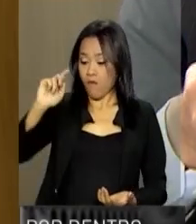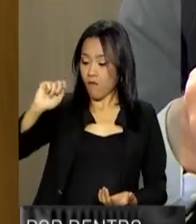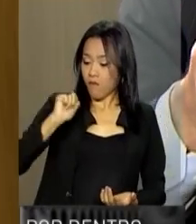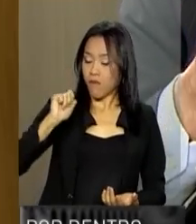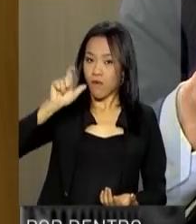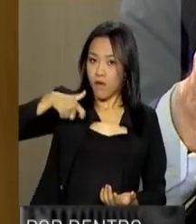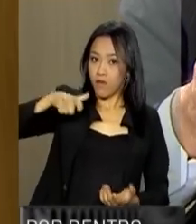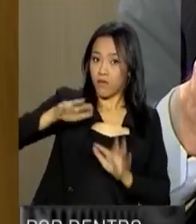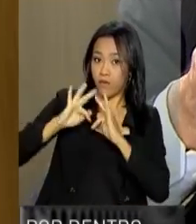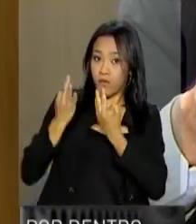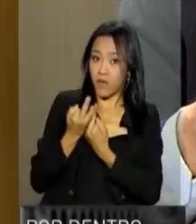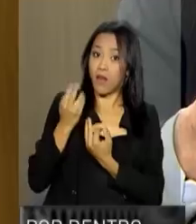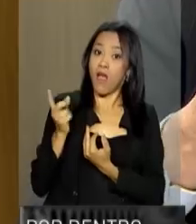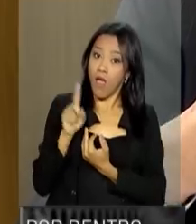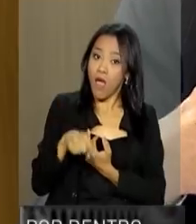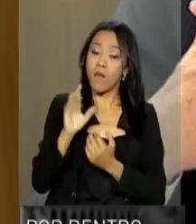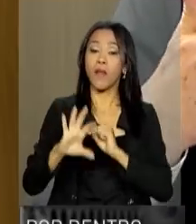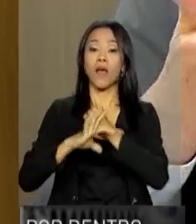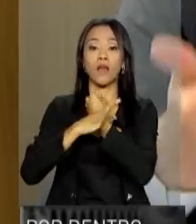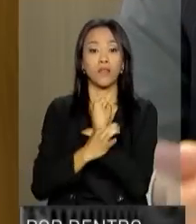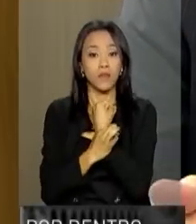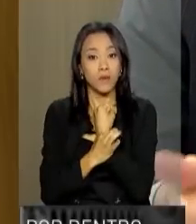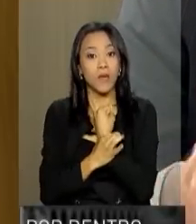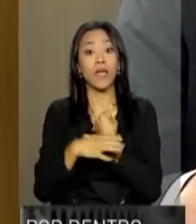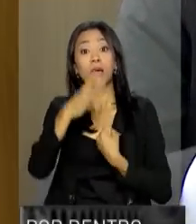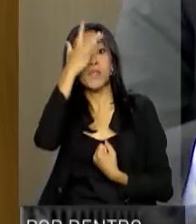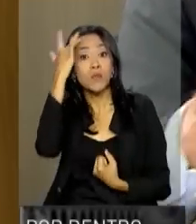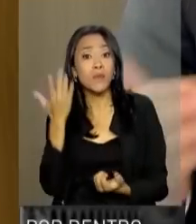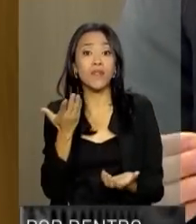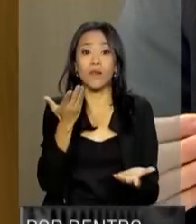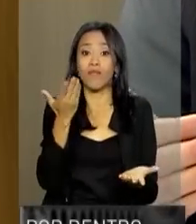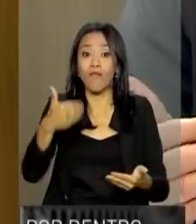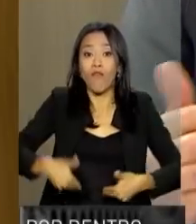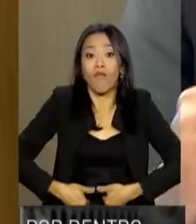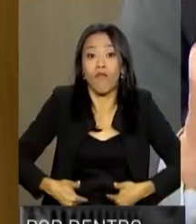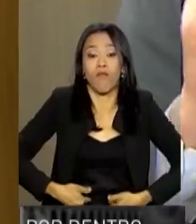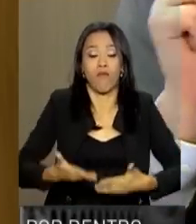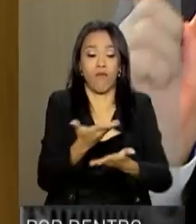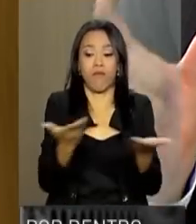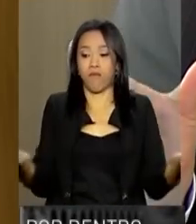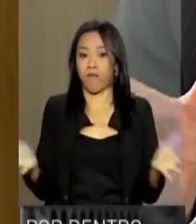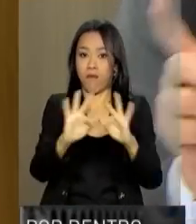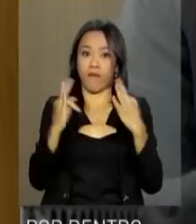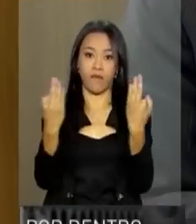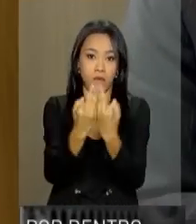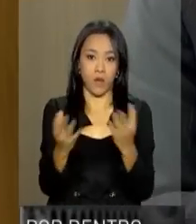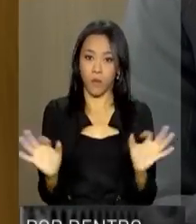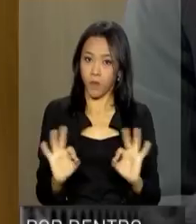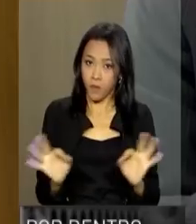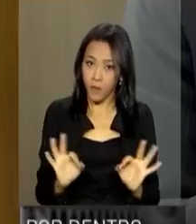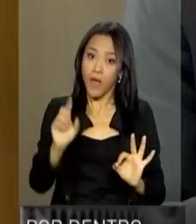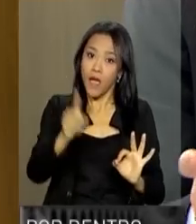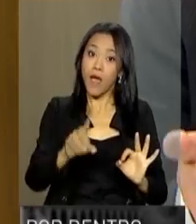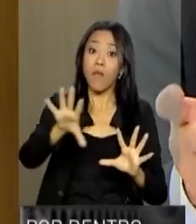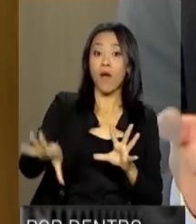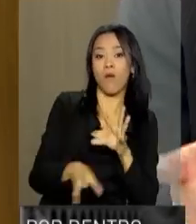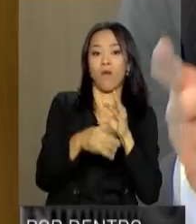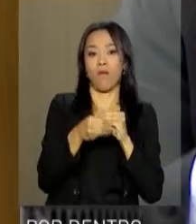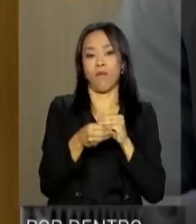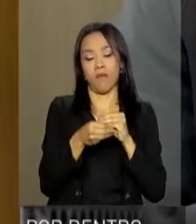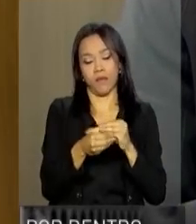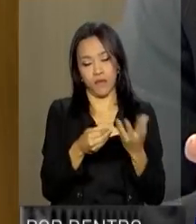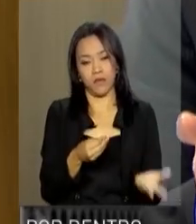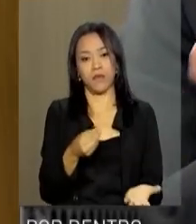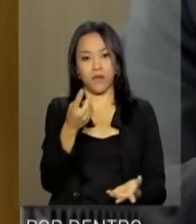vem para assegurar que a pessoa não passe fome que a família não passe fome então ele é uma complementação de renda é